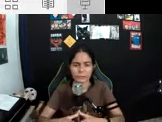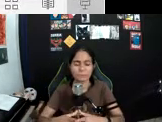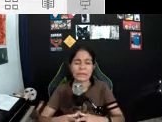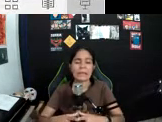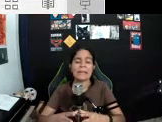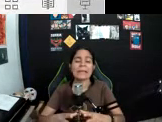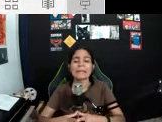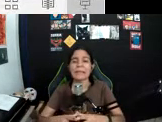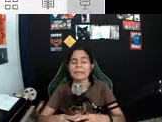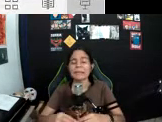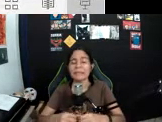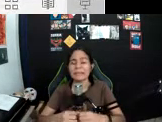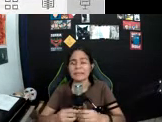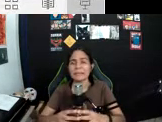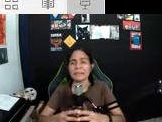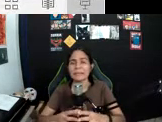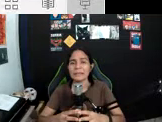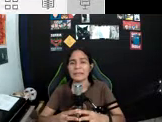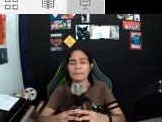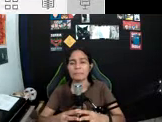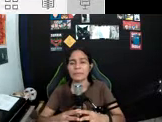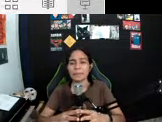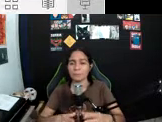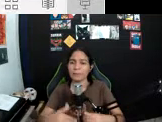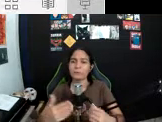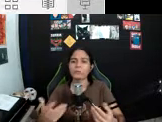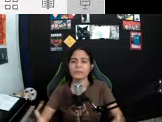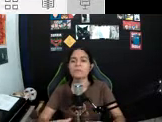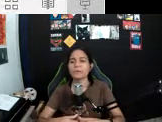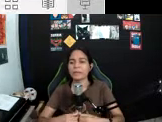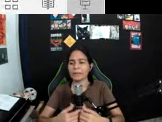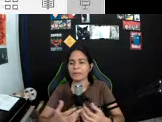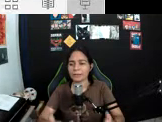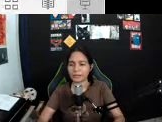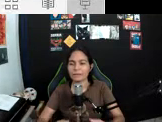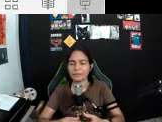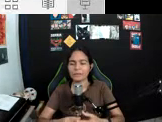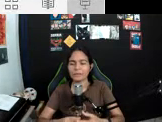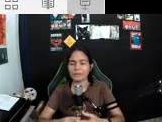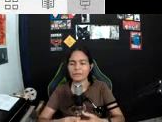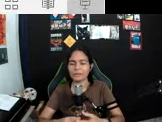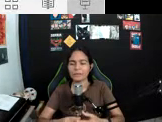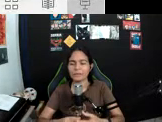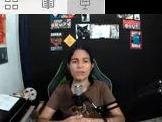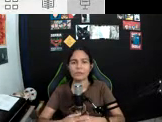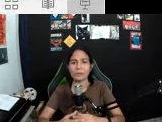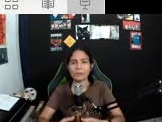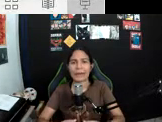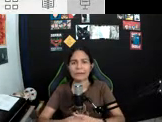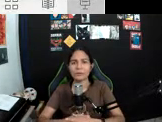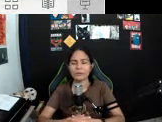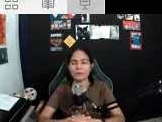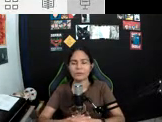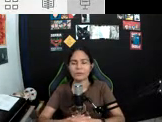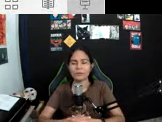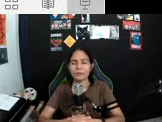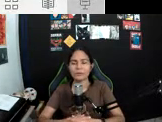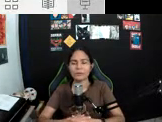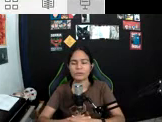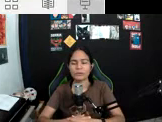pouco, eu acho. E aí ela perguntando, né, o que é que ele achava sobre o Covid, os